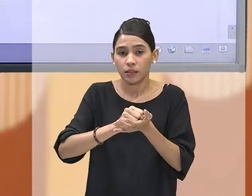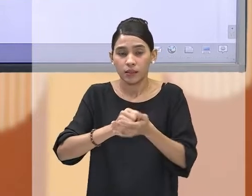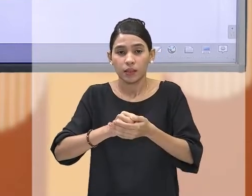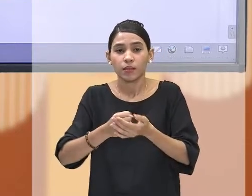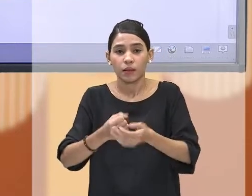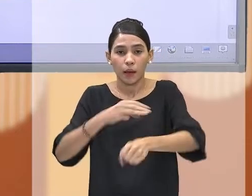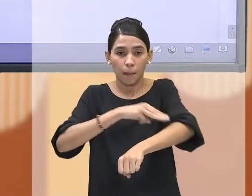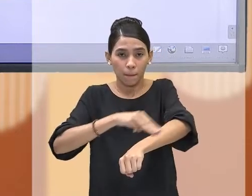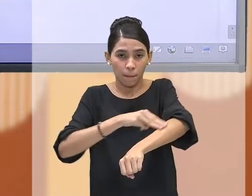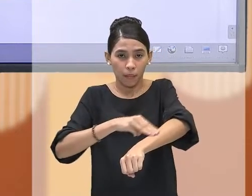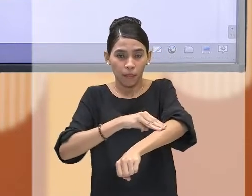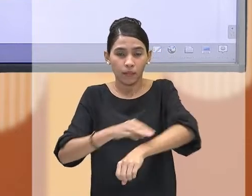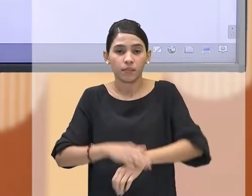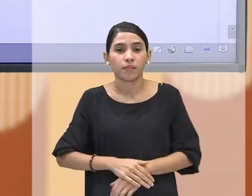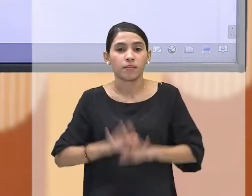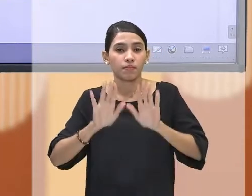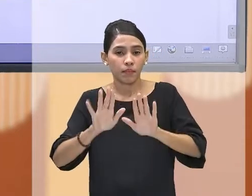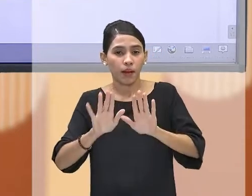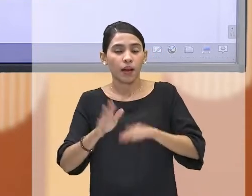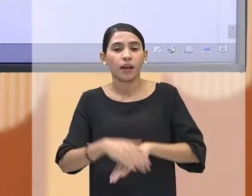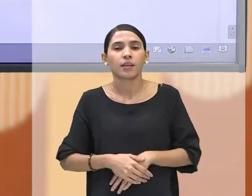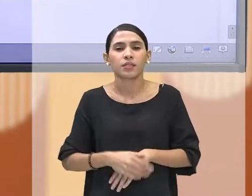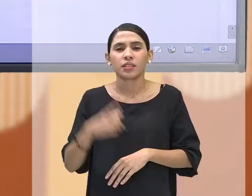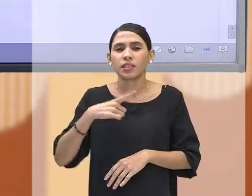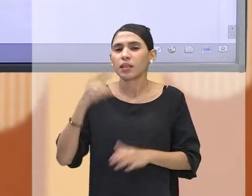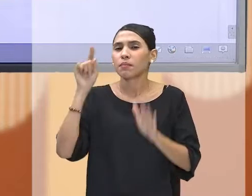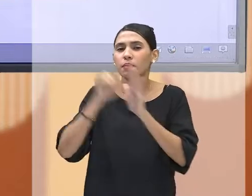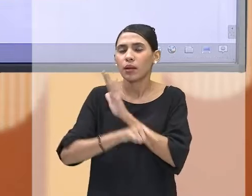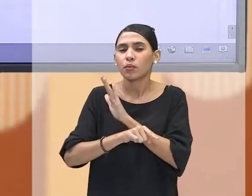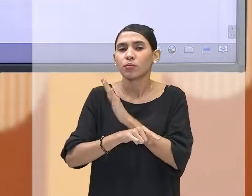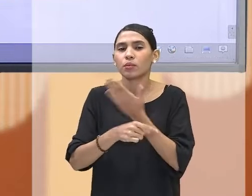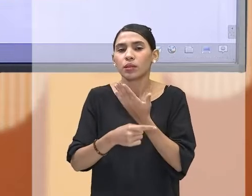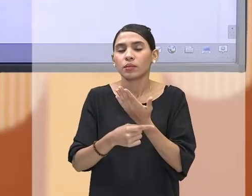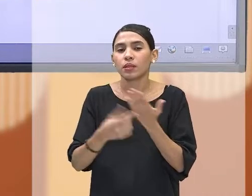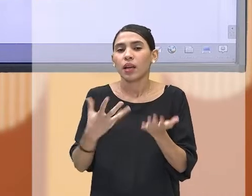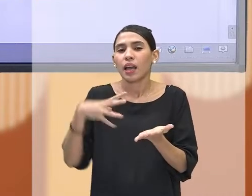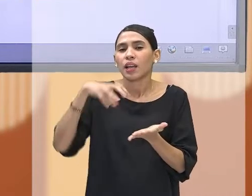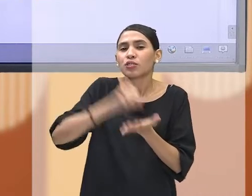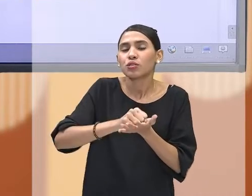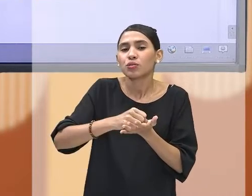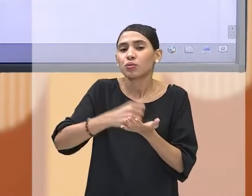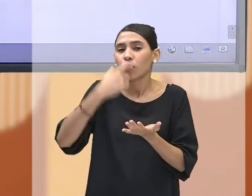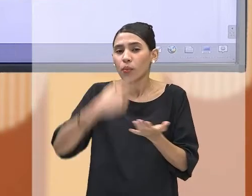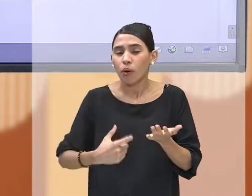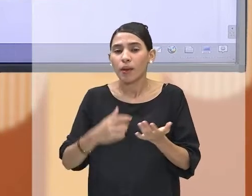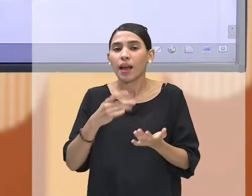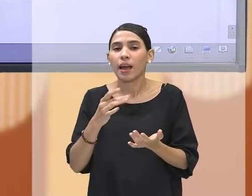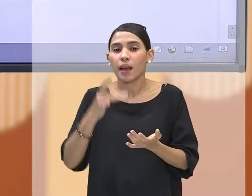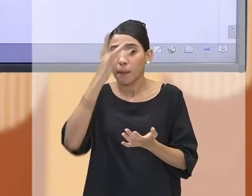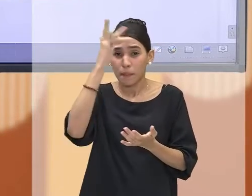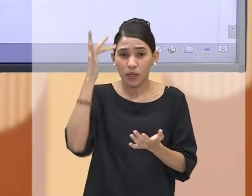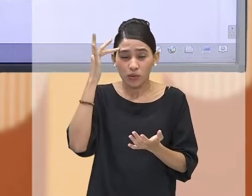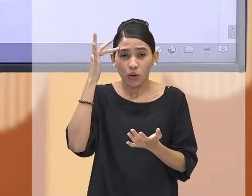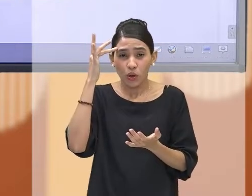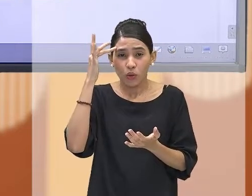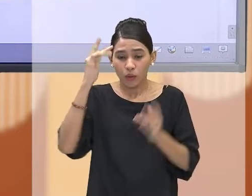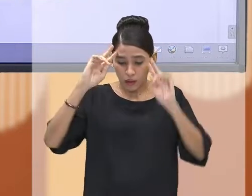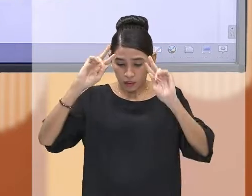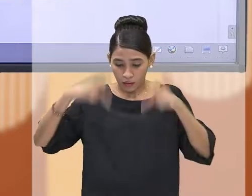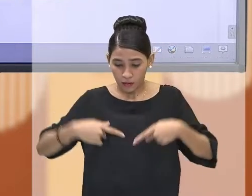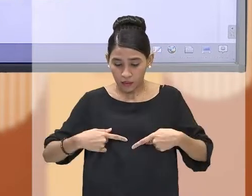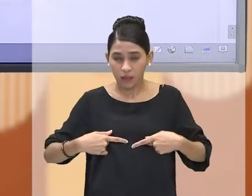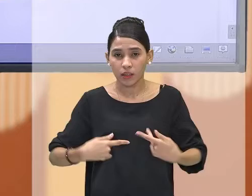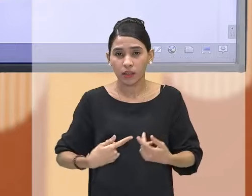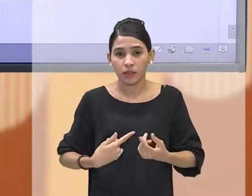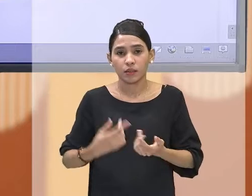parda. Mas aí entra aquela questão da própria identificação. Aquela pessoa não se enxerga nem preta